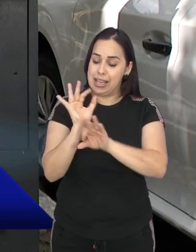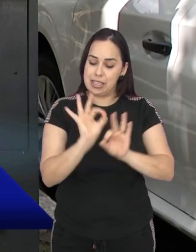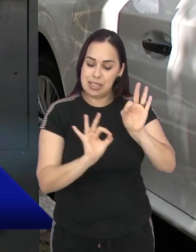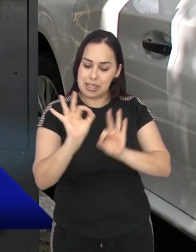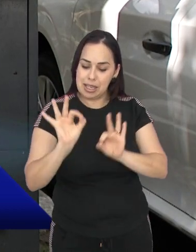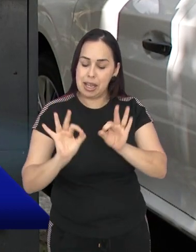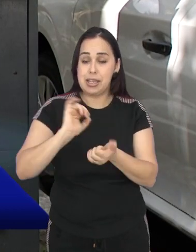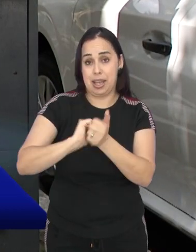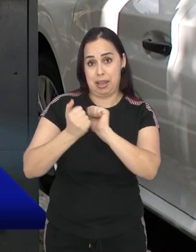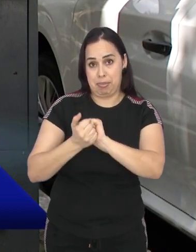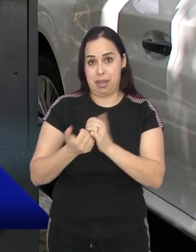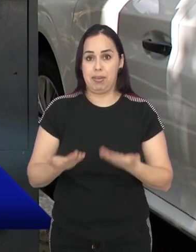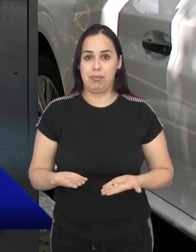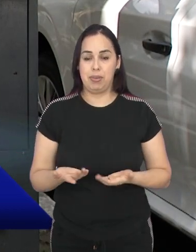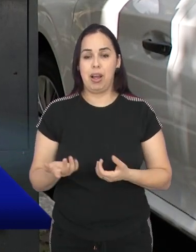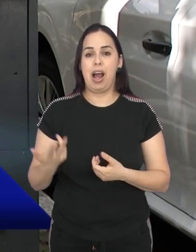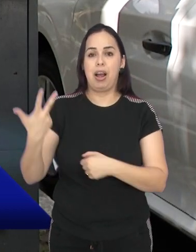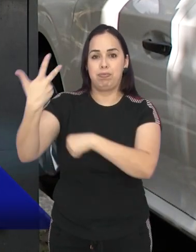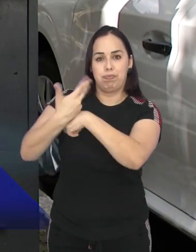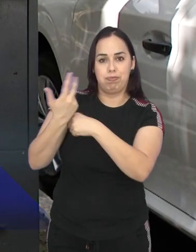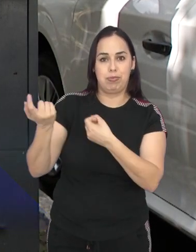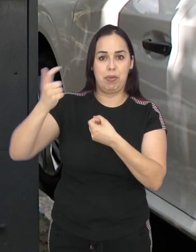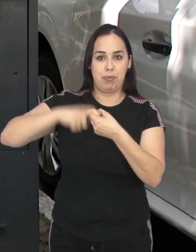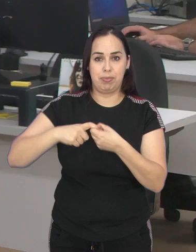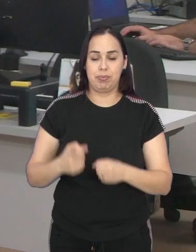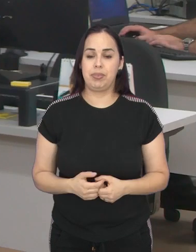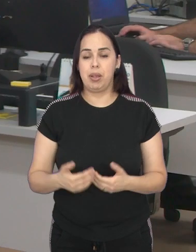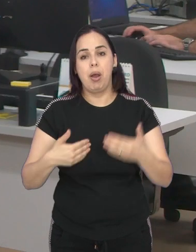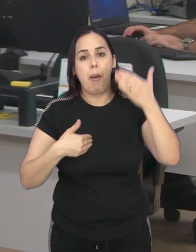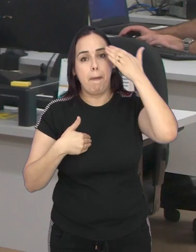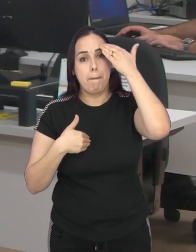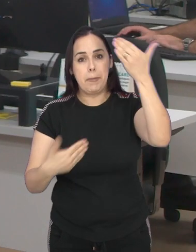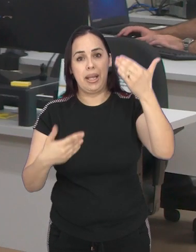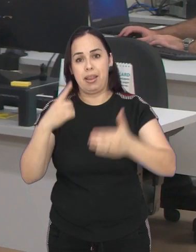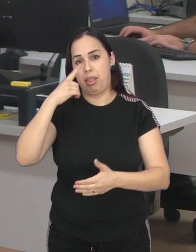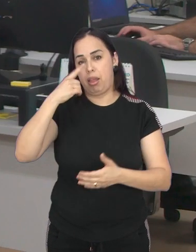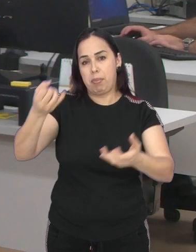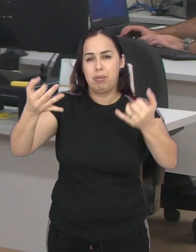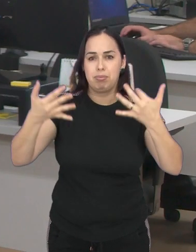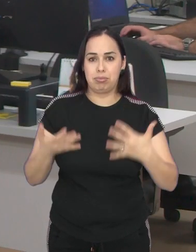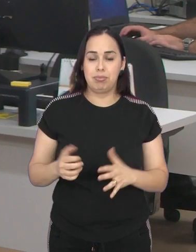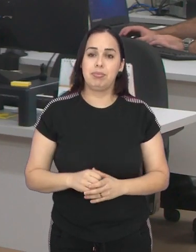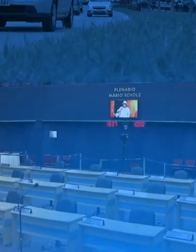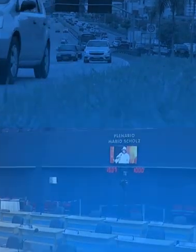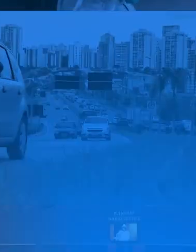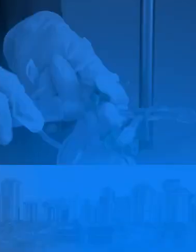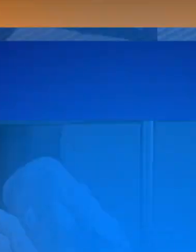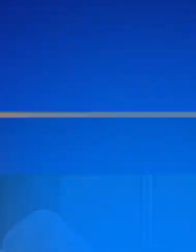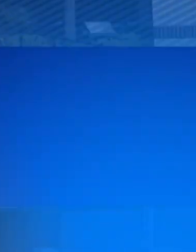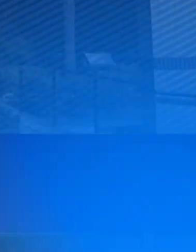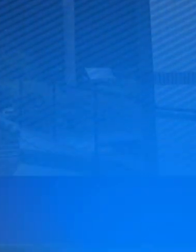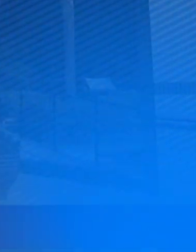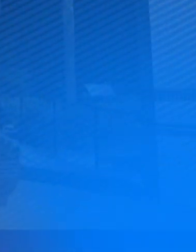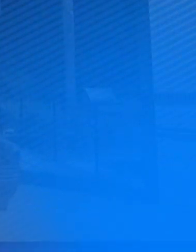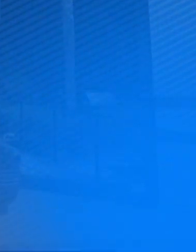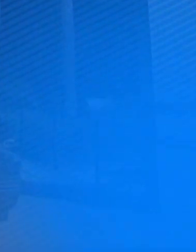se readequar para isso. Voltamos para o estúdio. Muito obrigado, Dani, pelas informações.